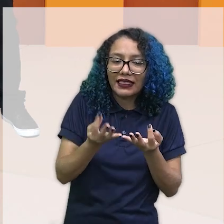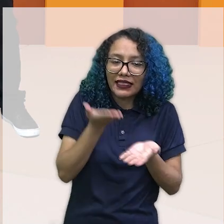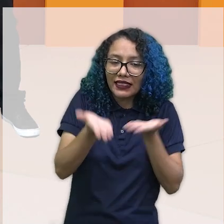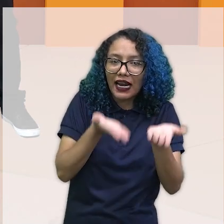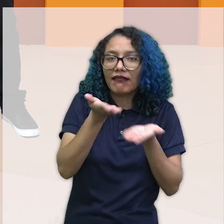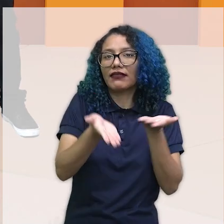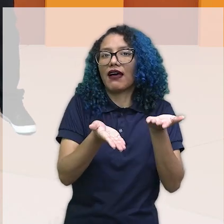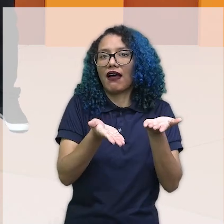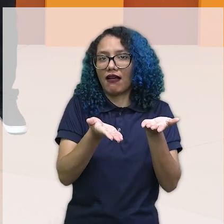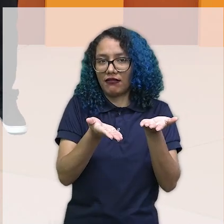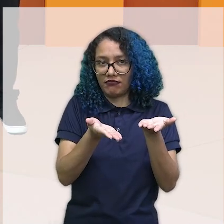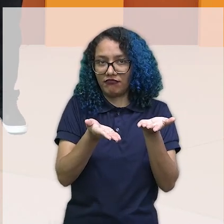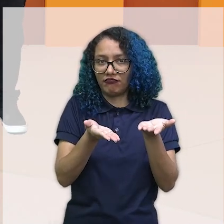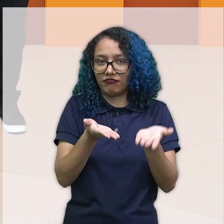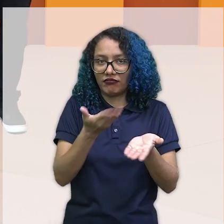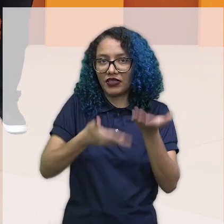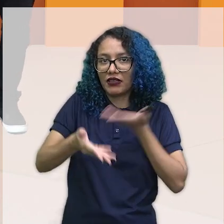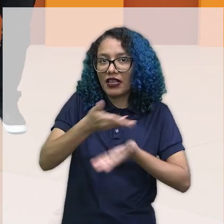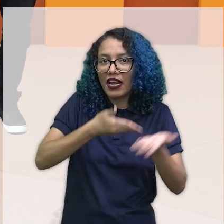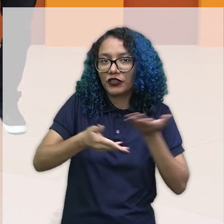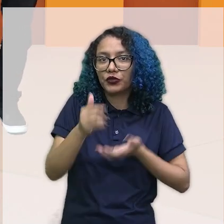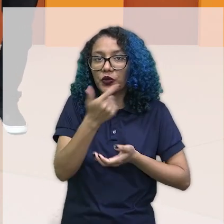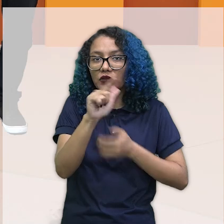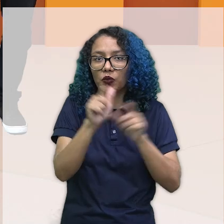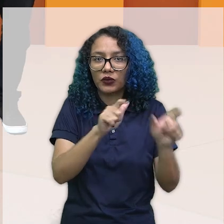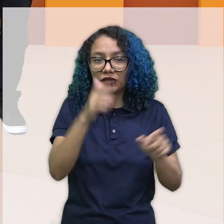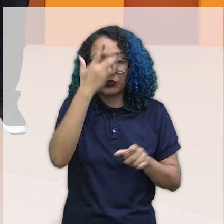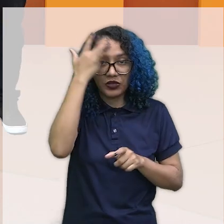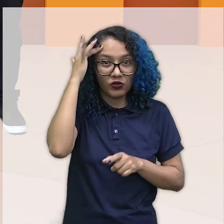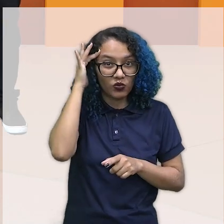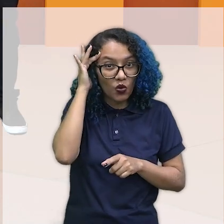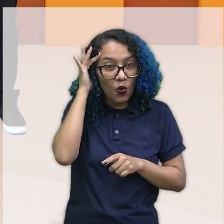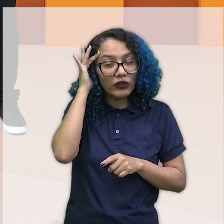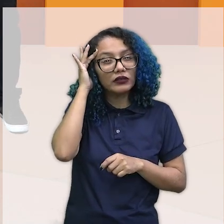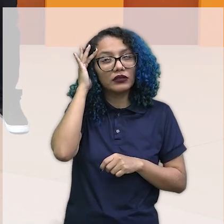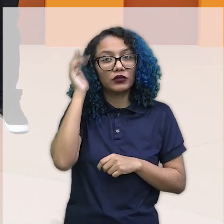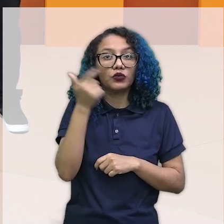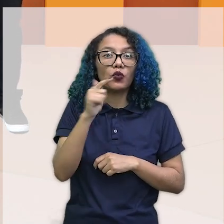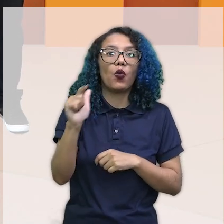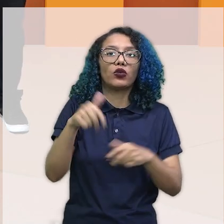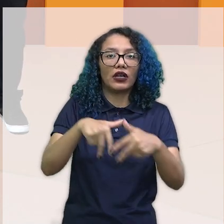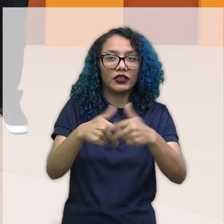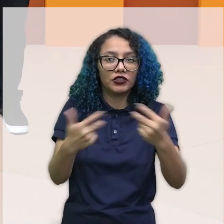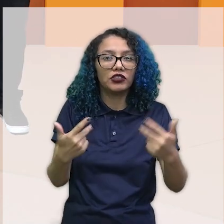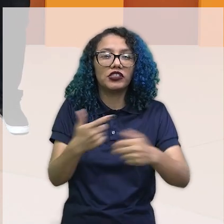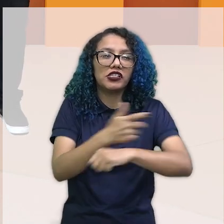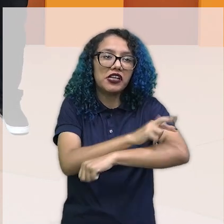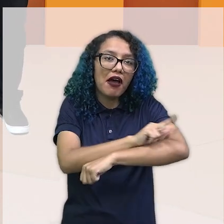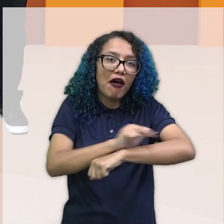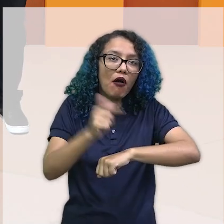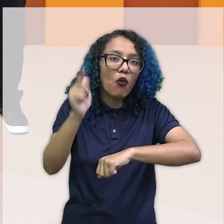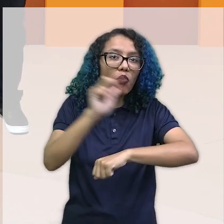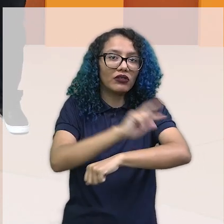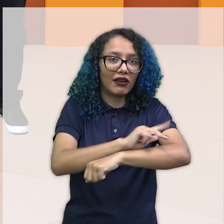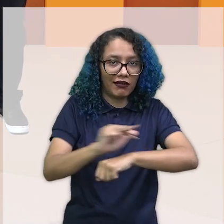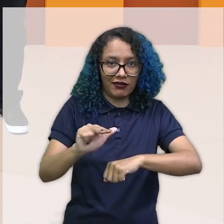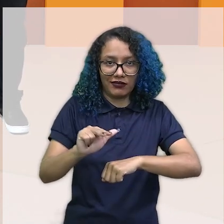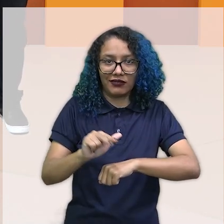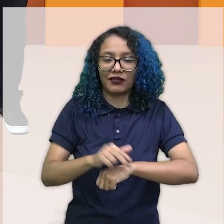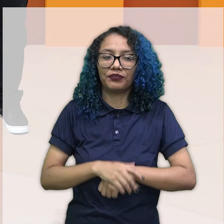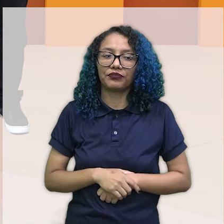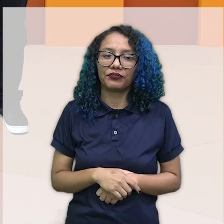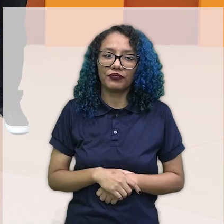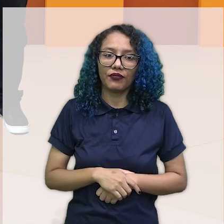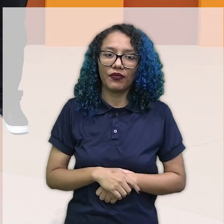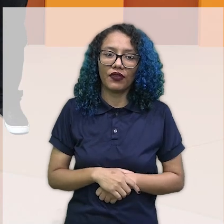aqui. E aqui nós vamos trazer dois temas para a gente, que é muito discutido para quem trabalha